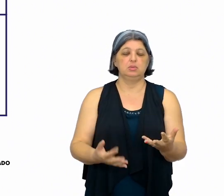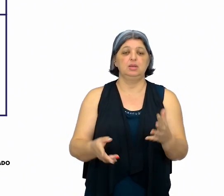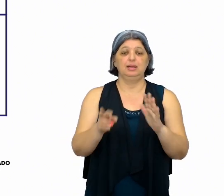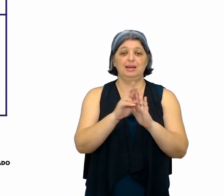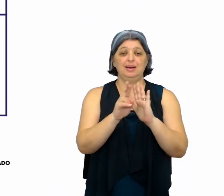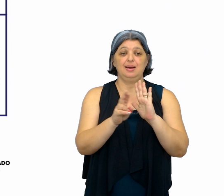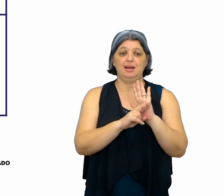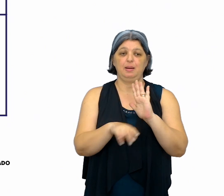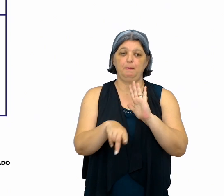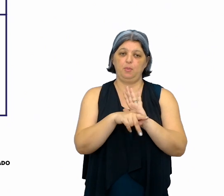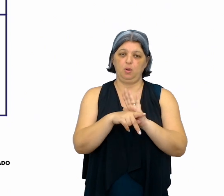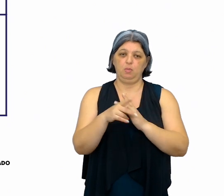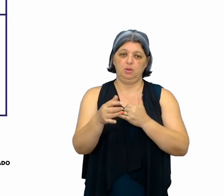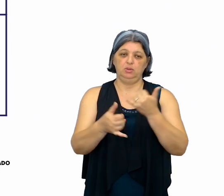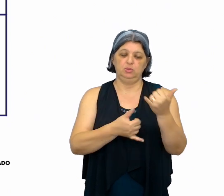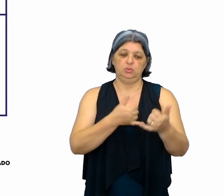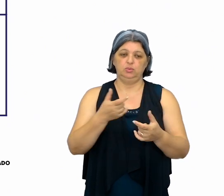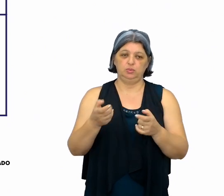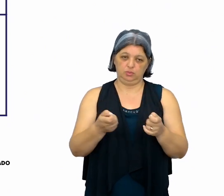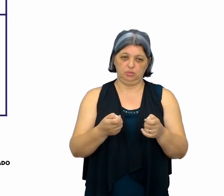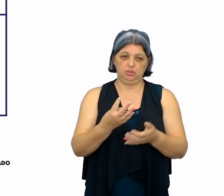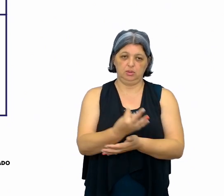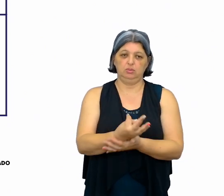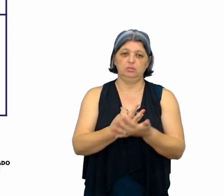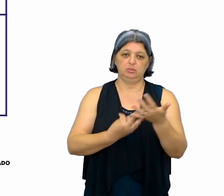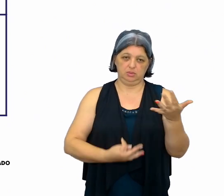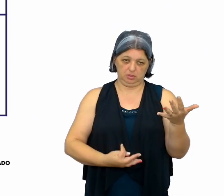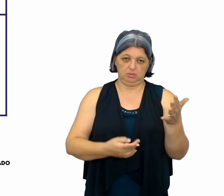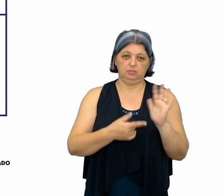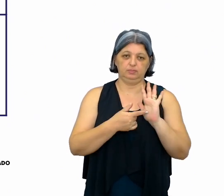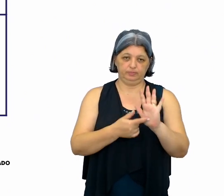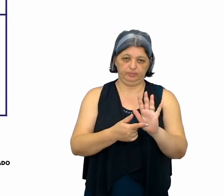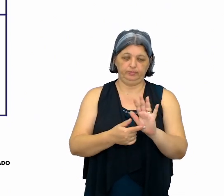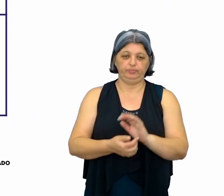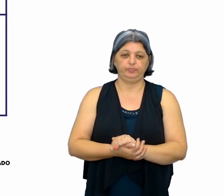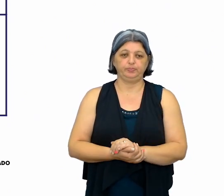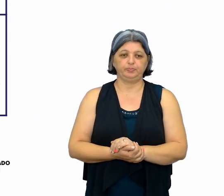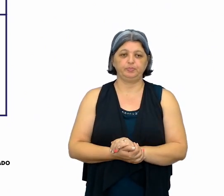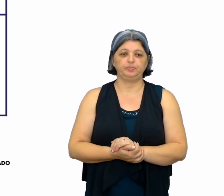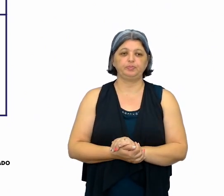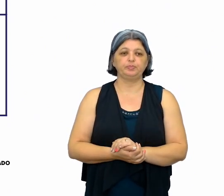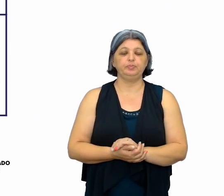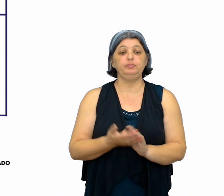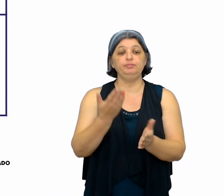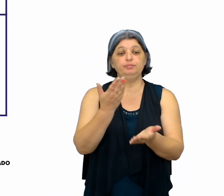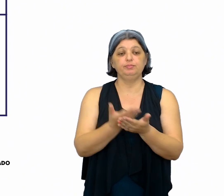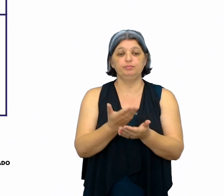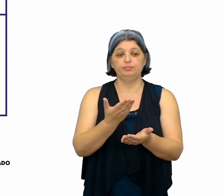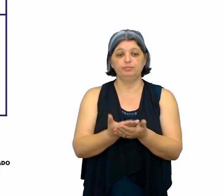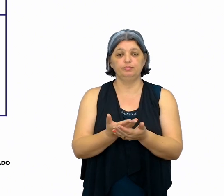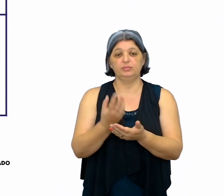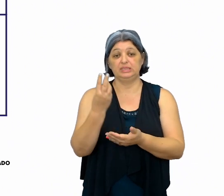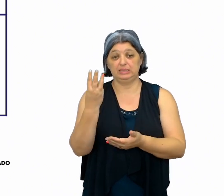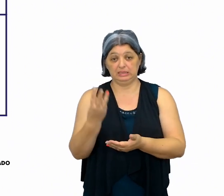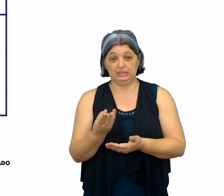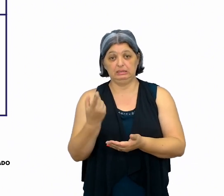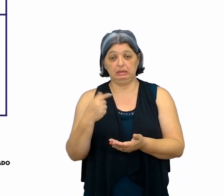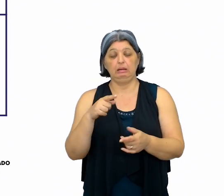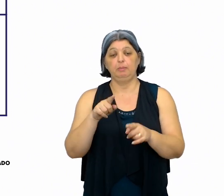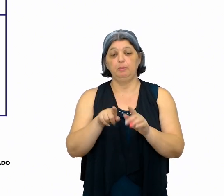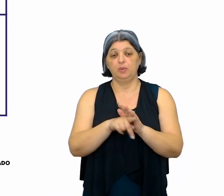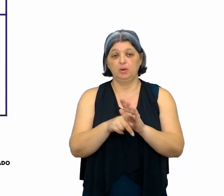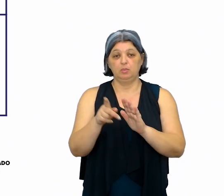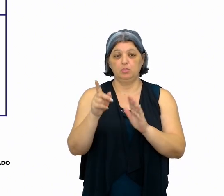ou seja, de um texto instrucional. E a aula 3, ela volta a investir na leitura, tanto